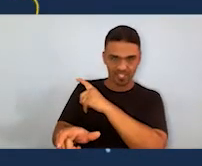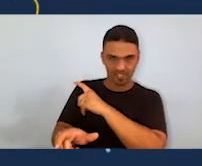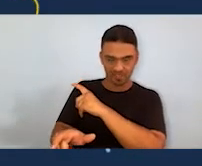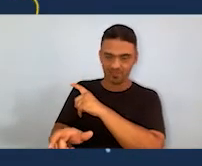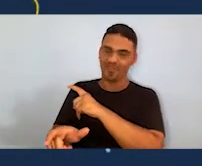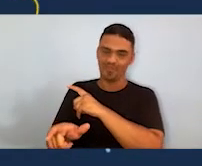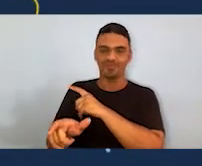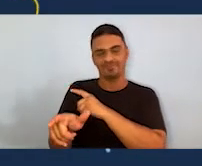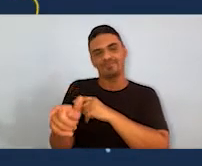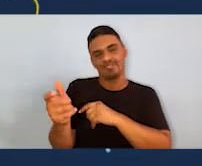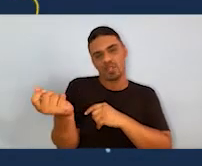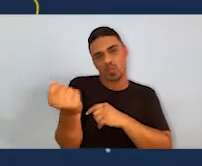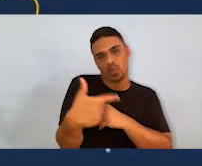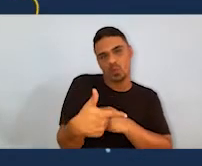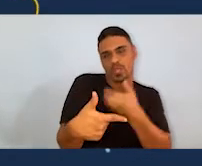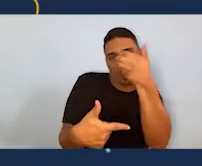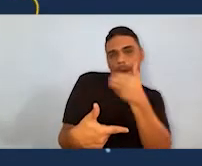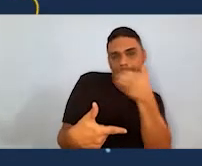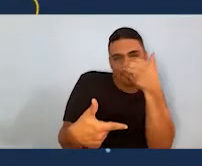Você quer desenhar uma pessoa,